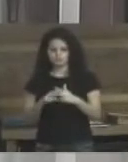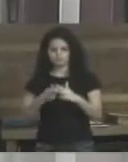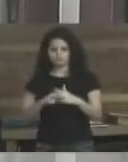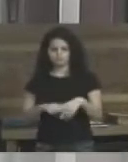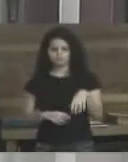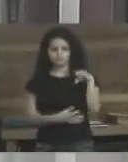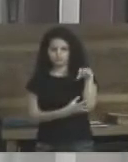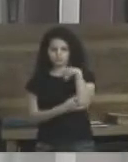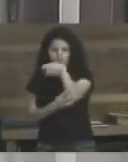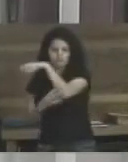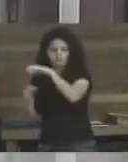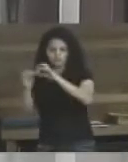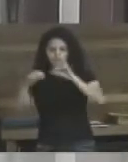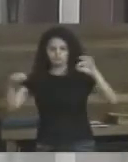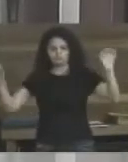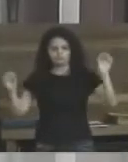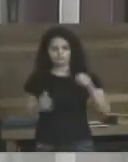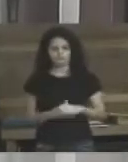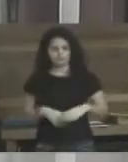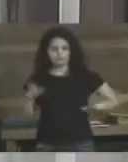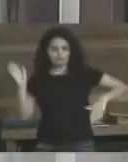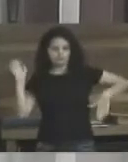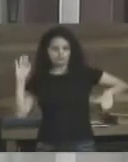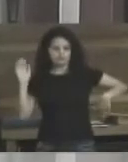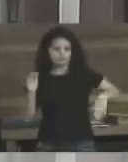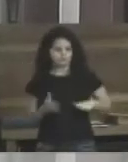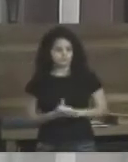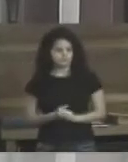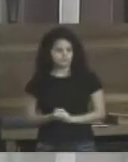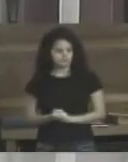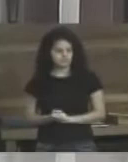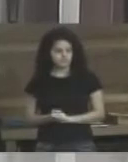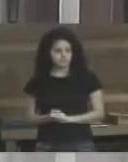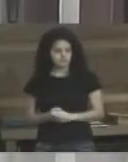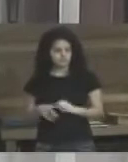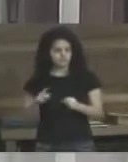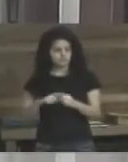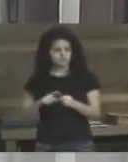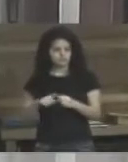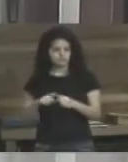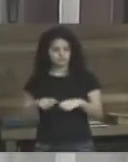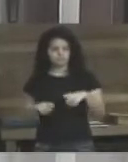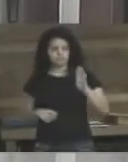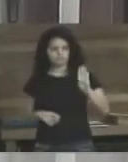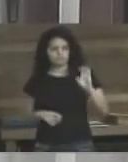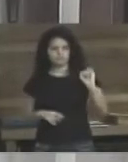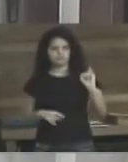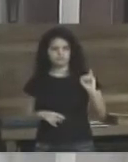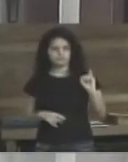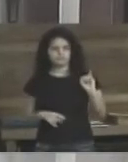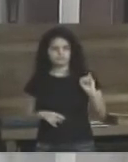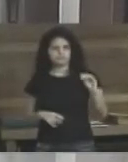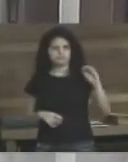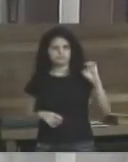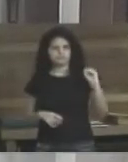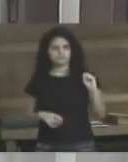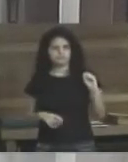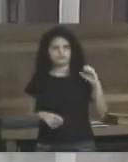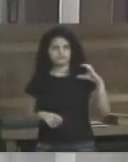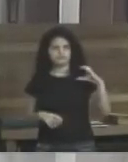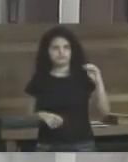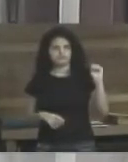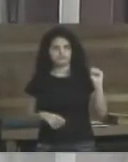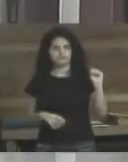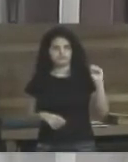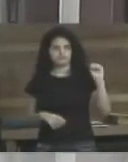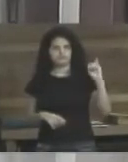Praia da Tartaruga, lá na Avenida Bertola da Silva Jordão, no bairro da Biscaia. Fica lá na Monsoaba, lá no finalzinho.